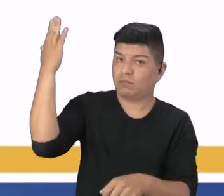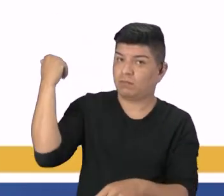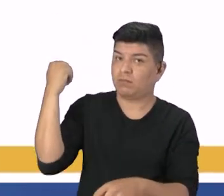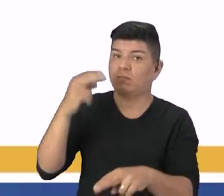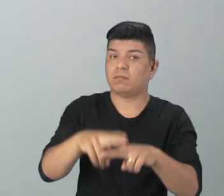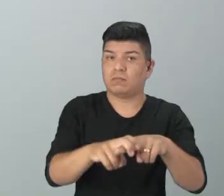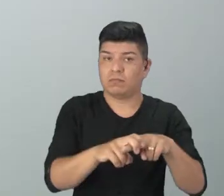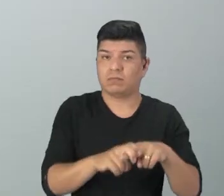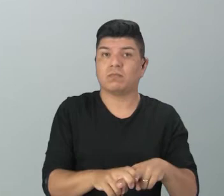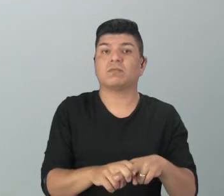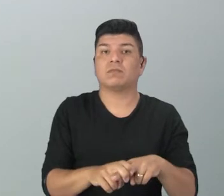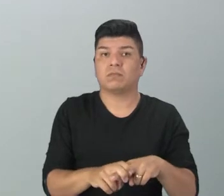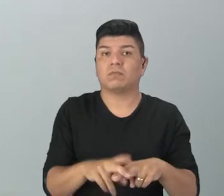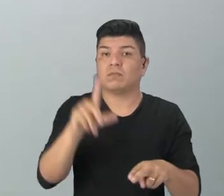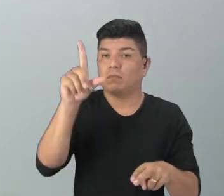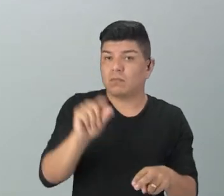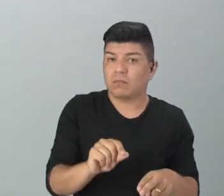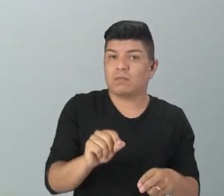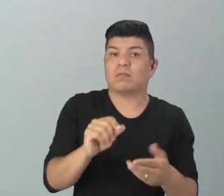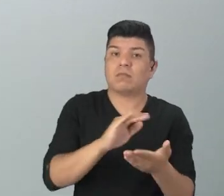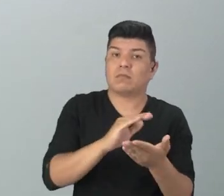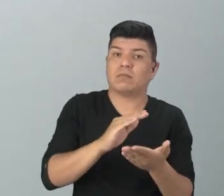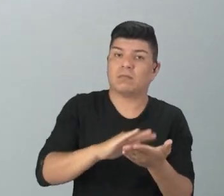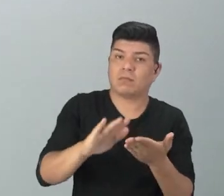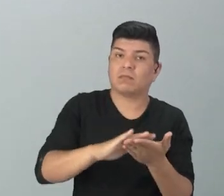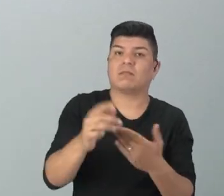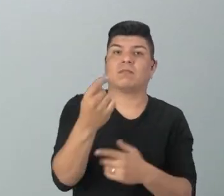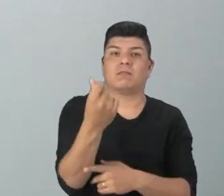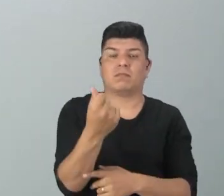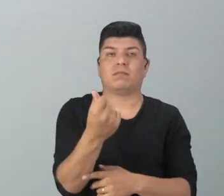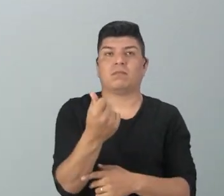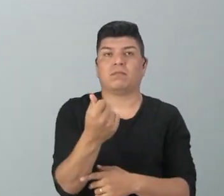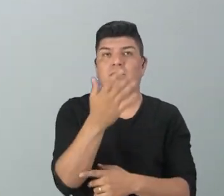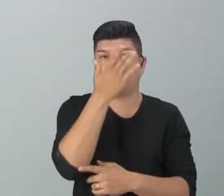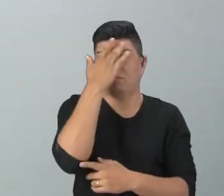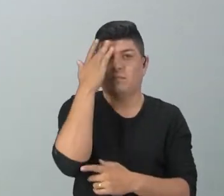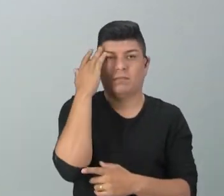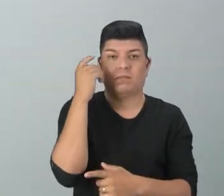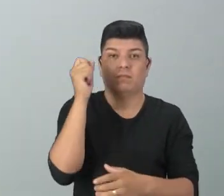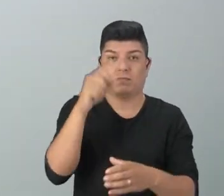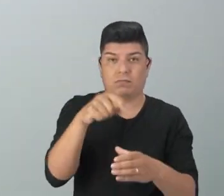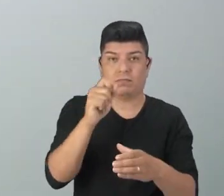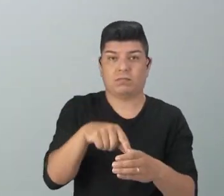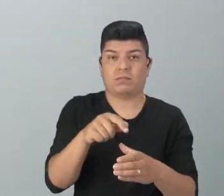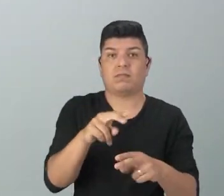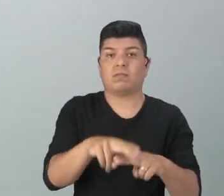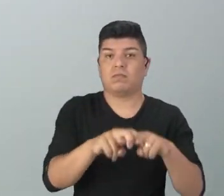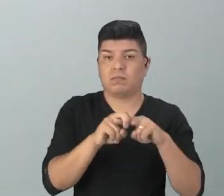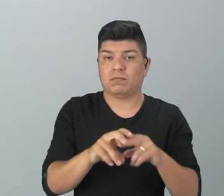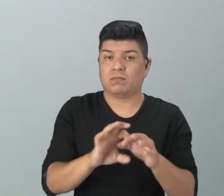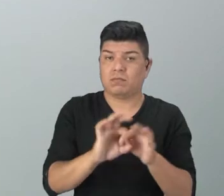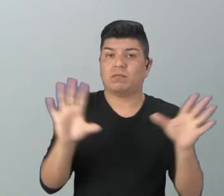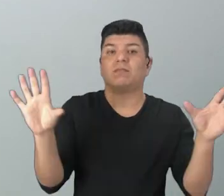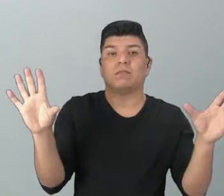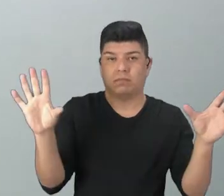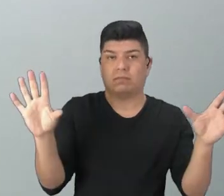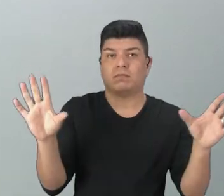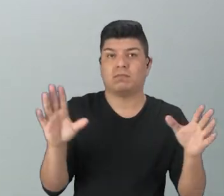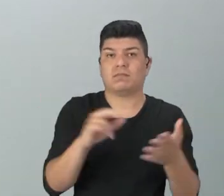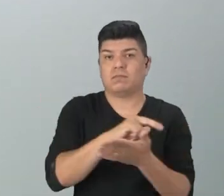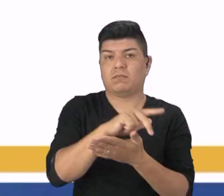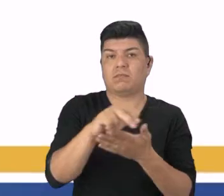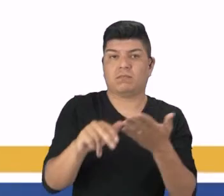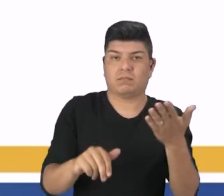isso traz menores custos para o próprio produtor. Então, mesmo estando disponível na agricultura nas mais